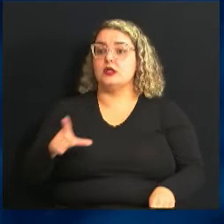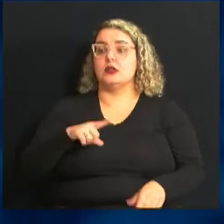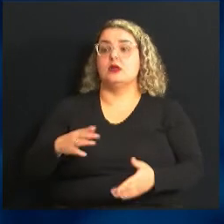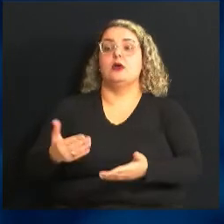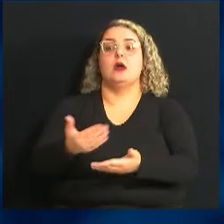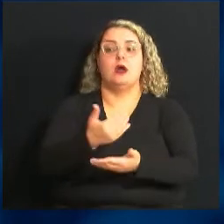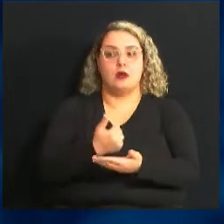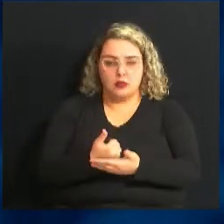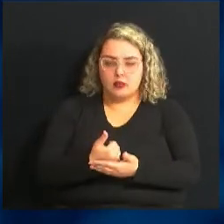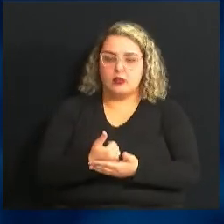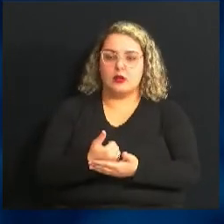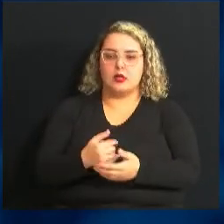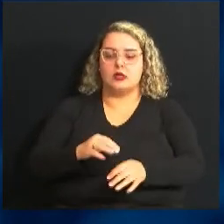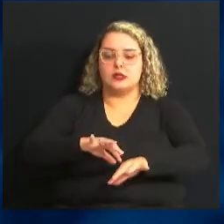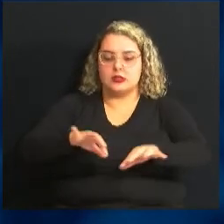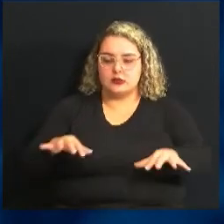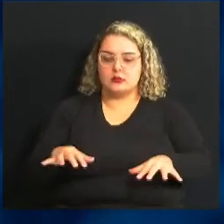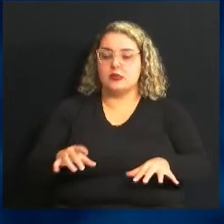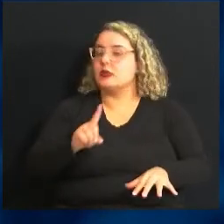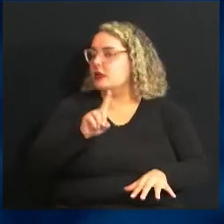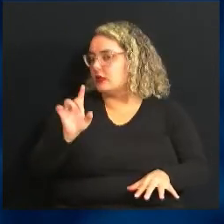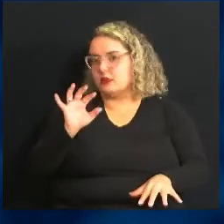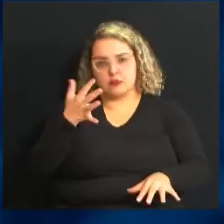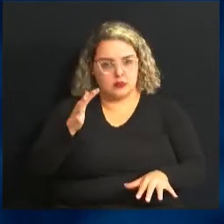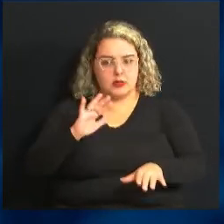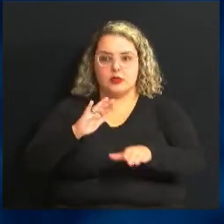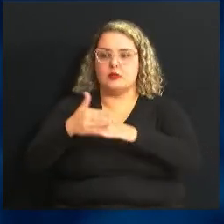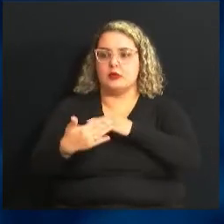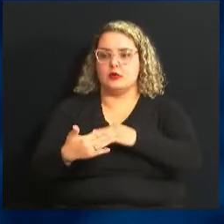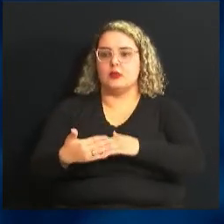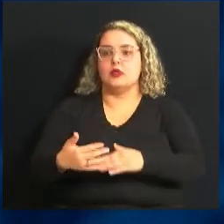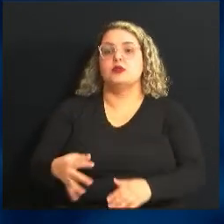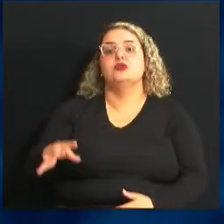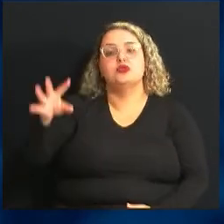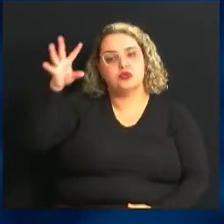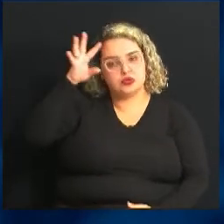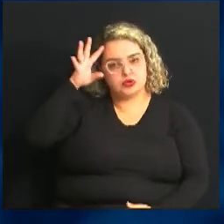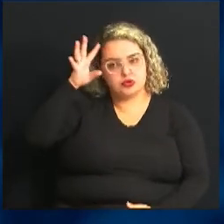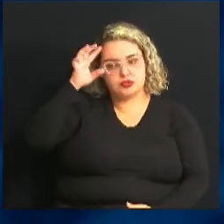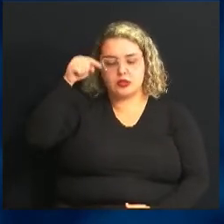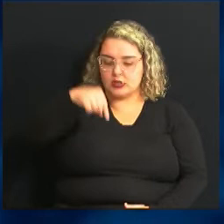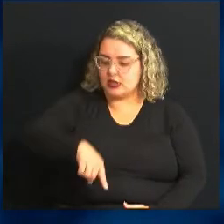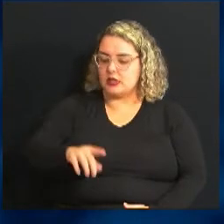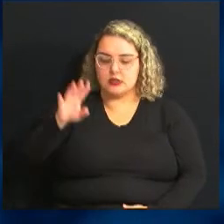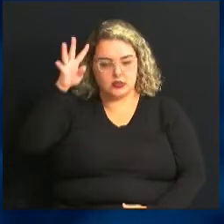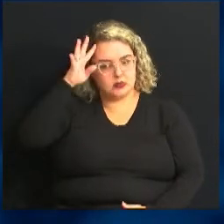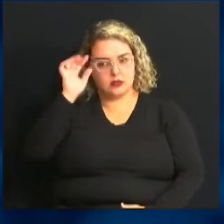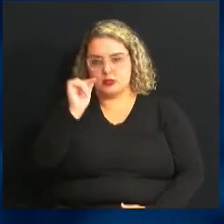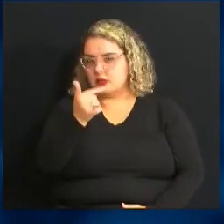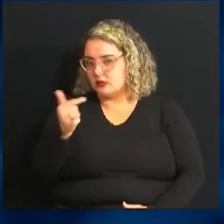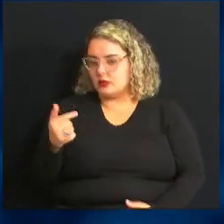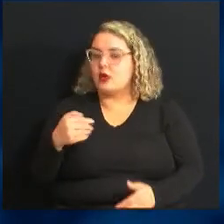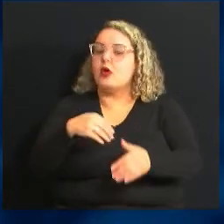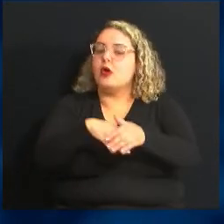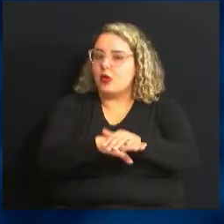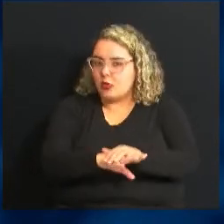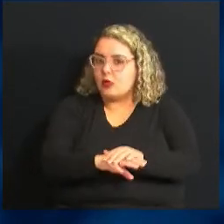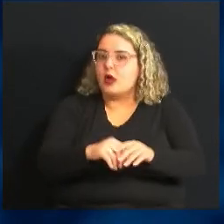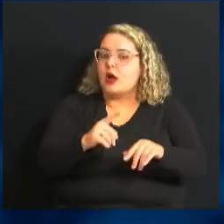não vai acontecer. Se seu bairro tem coleta seletiva de quarta-feira, nessa quarta, guarda aí o seu